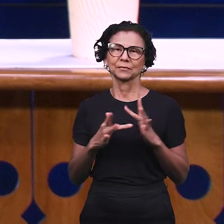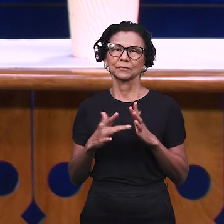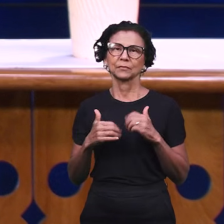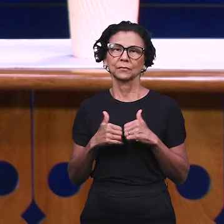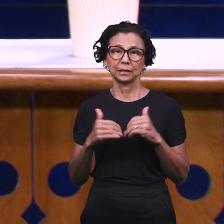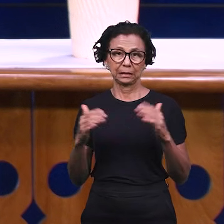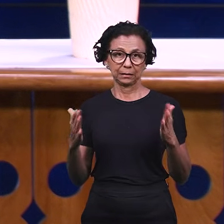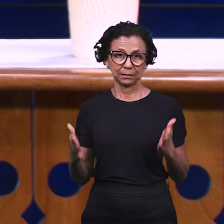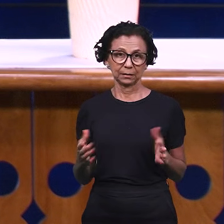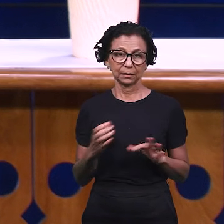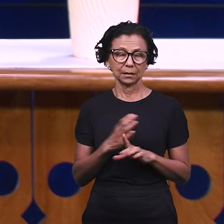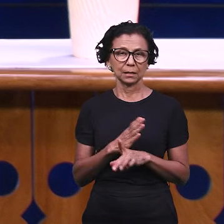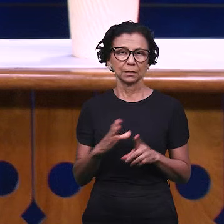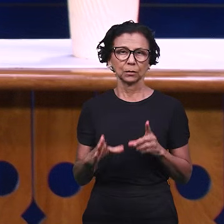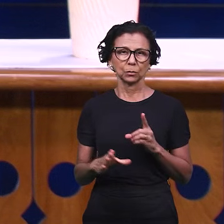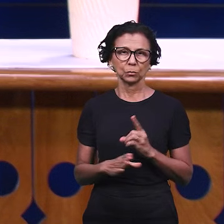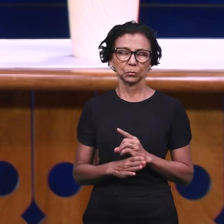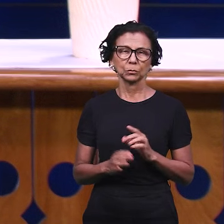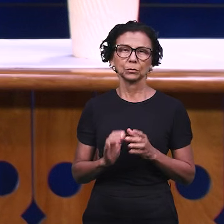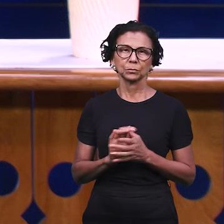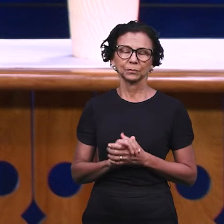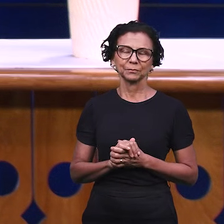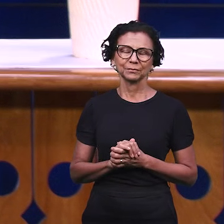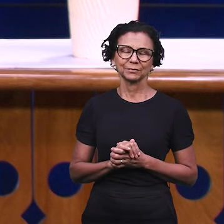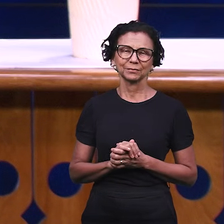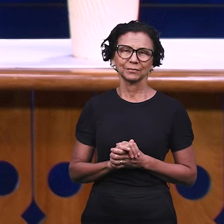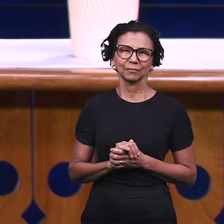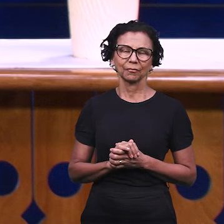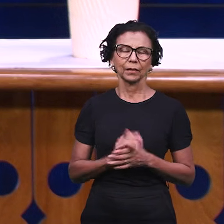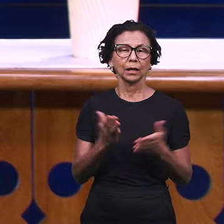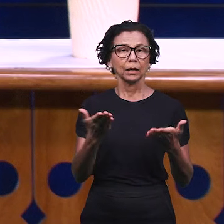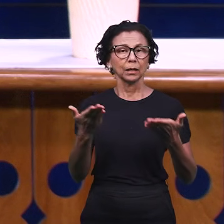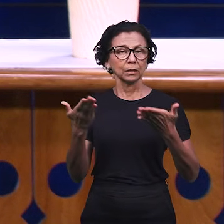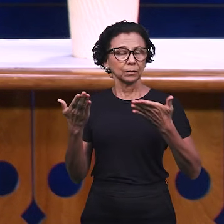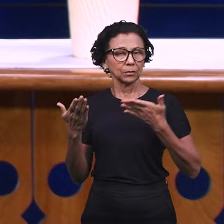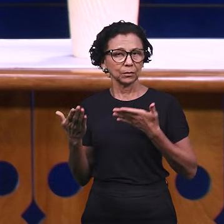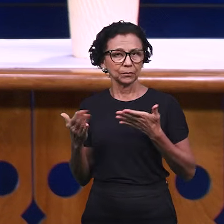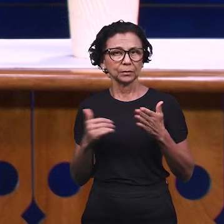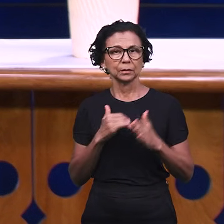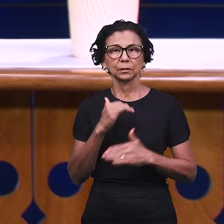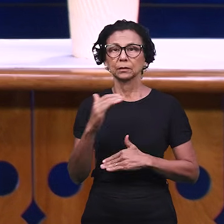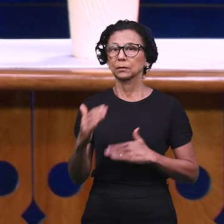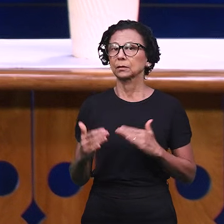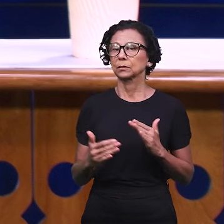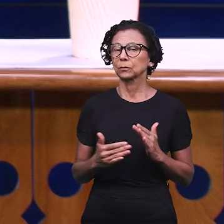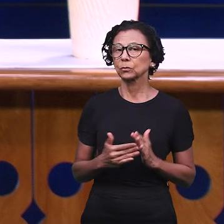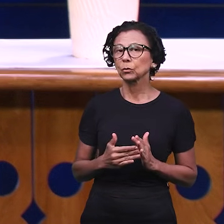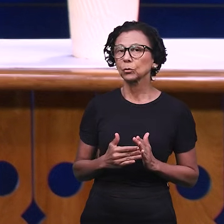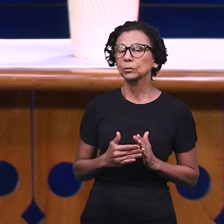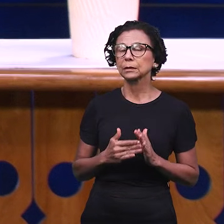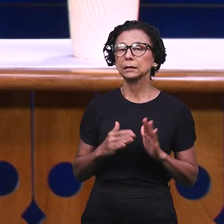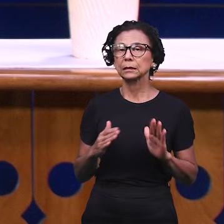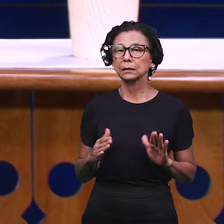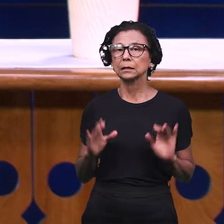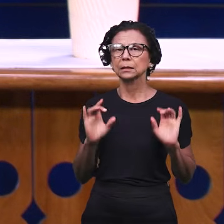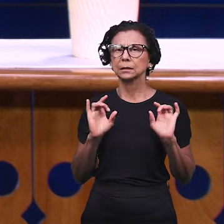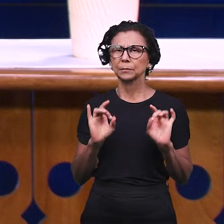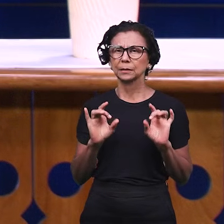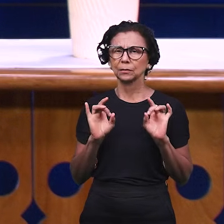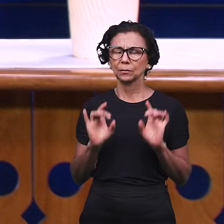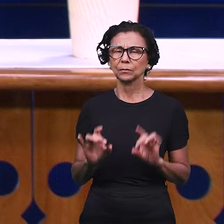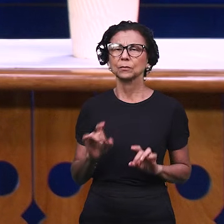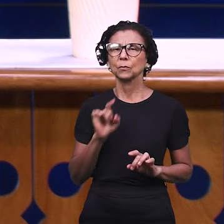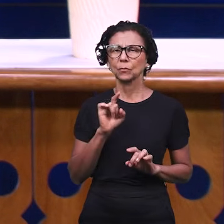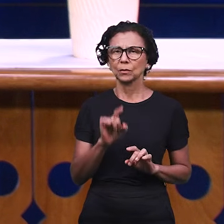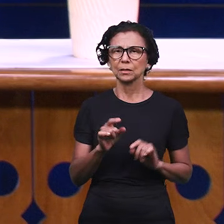ao Senhor e eu convido a todos que estão conosco, especialmente aqueles que receberam o nosso convite, para nós